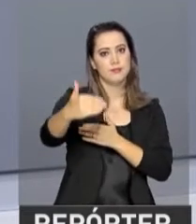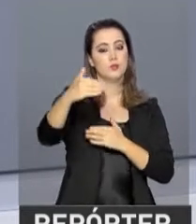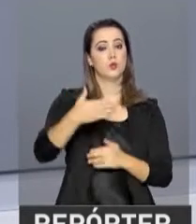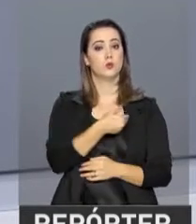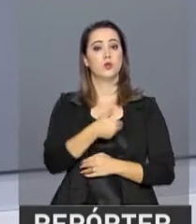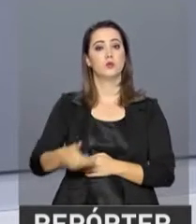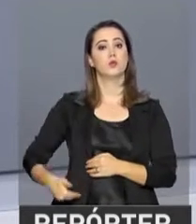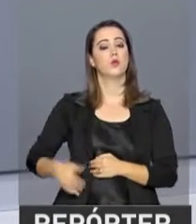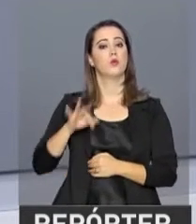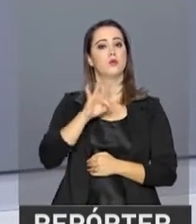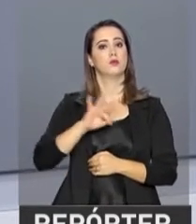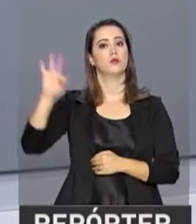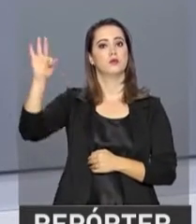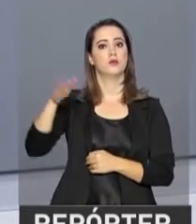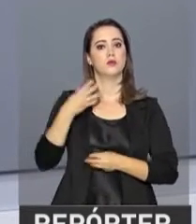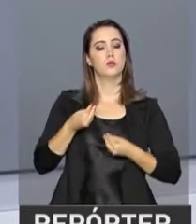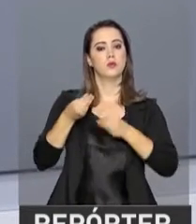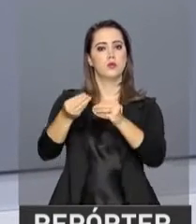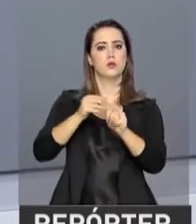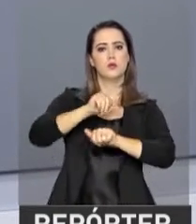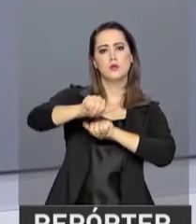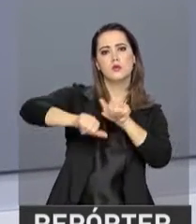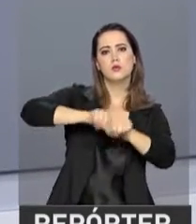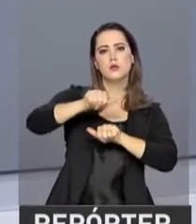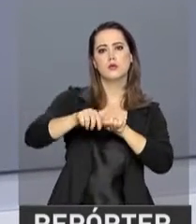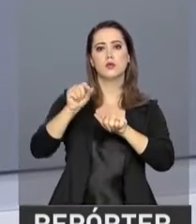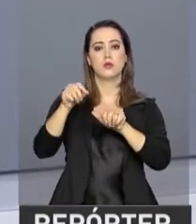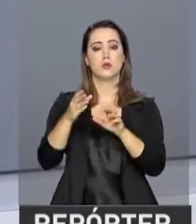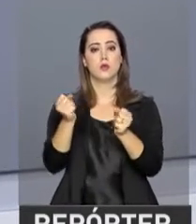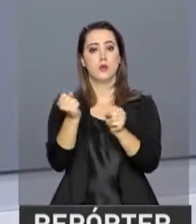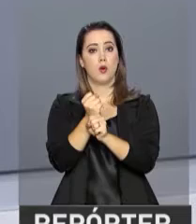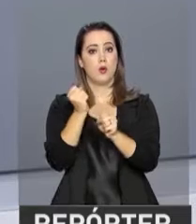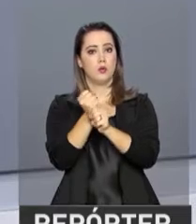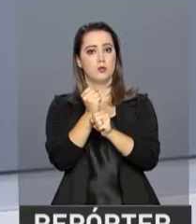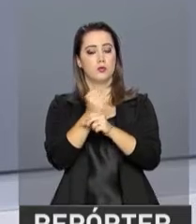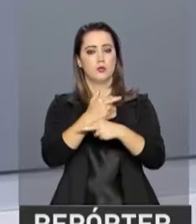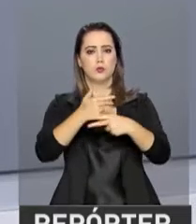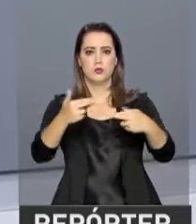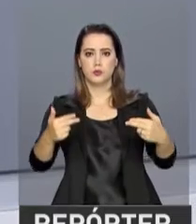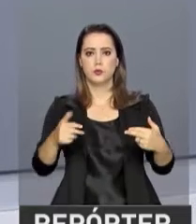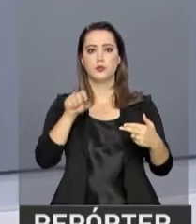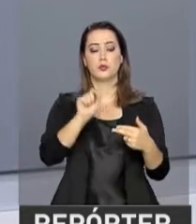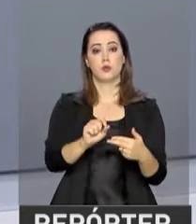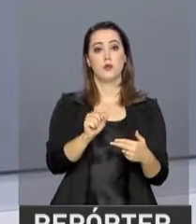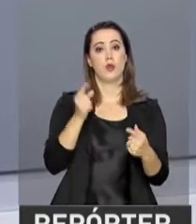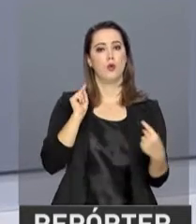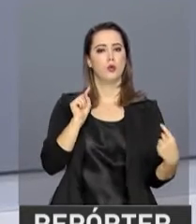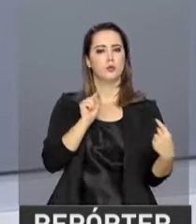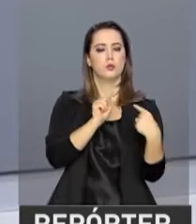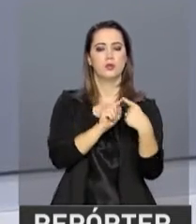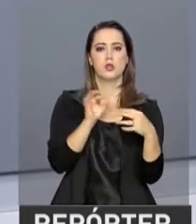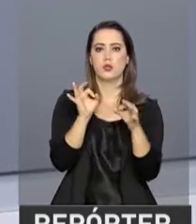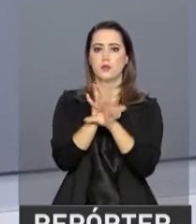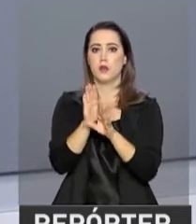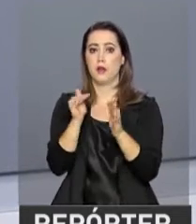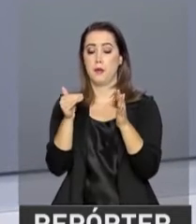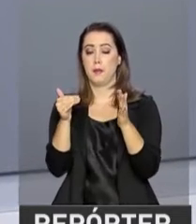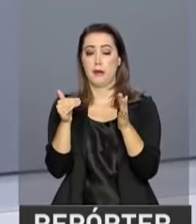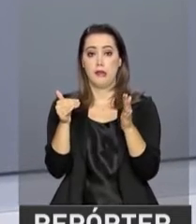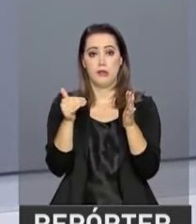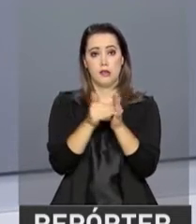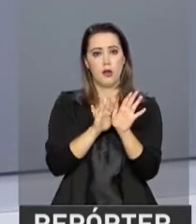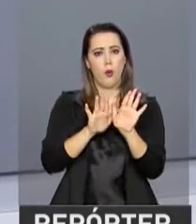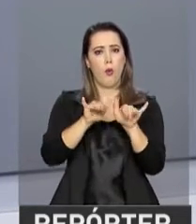avançar uma ação do governo federal para assegurar a realização de grandes empreendimentos a meta é concluir até o final de